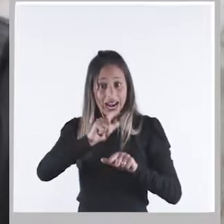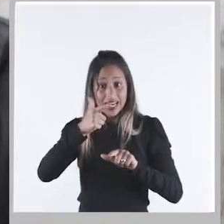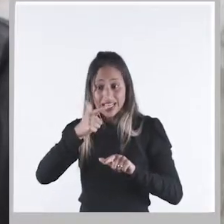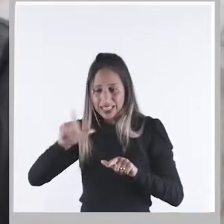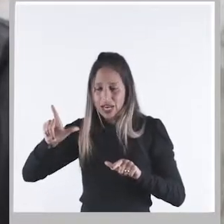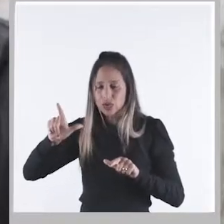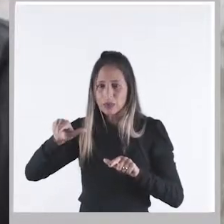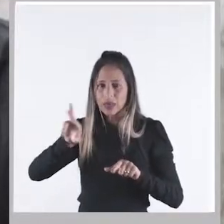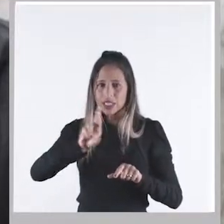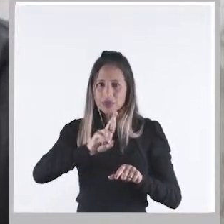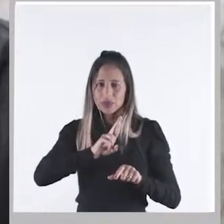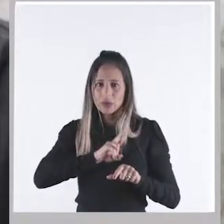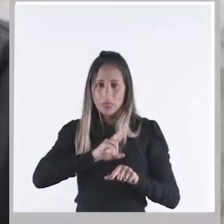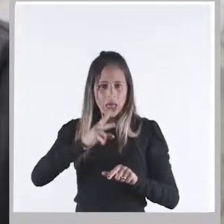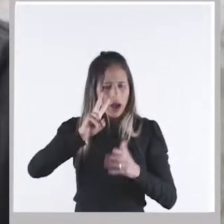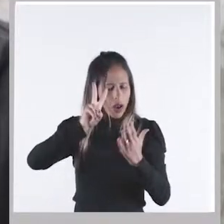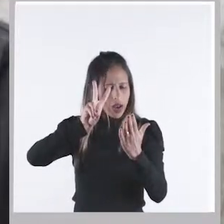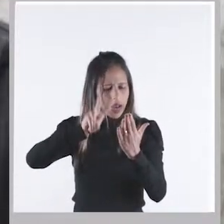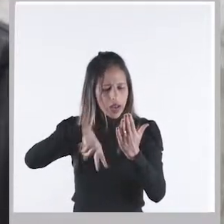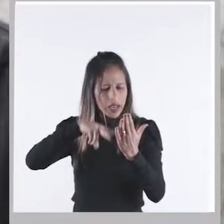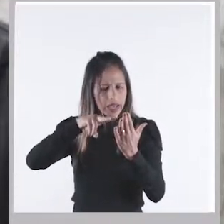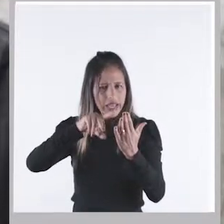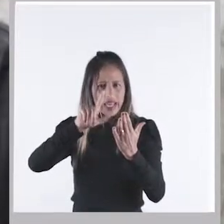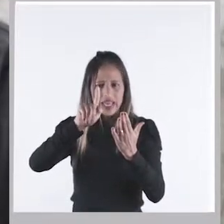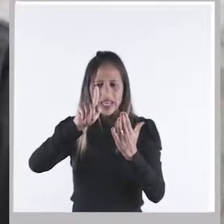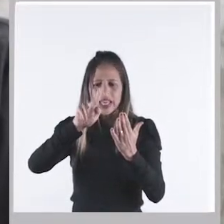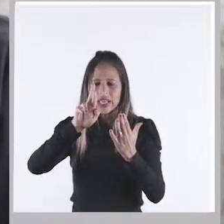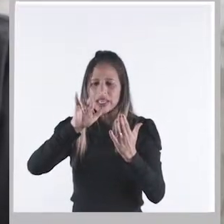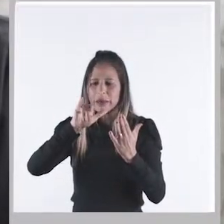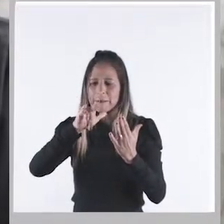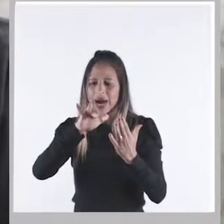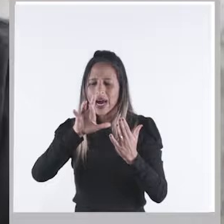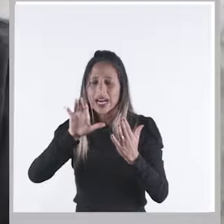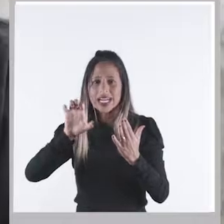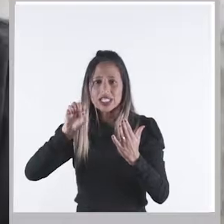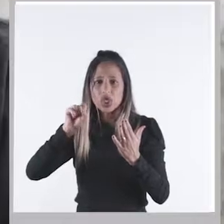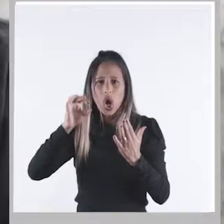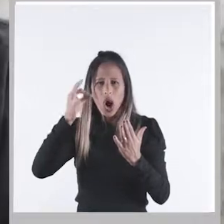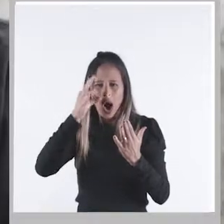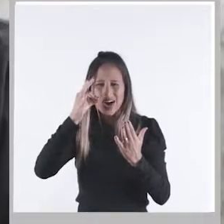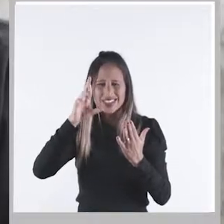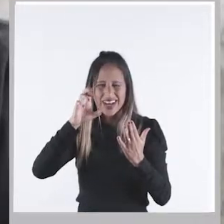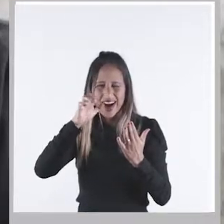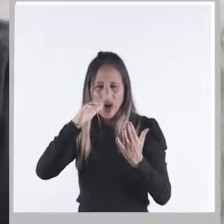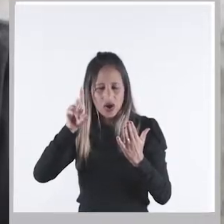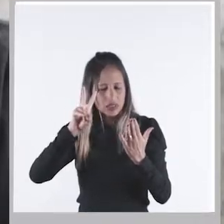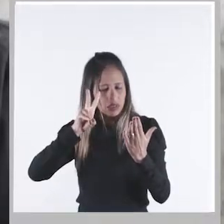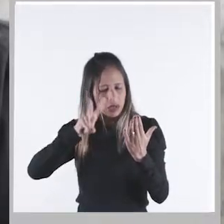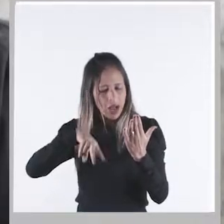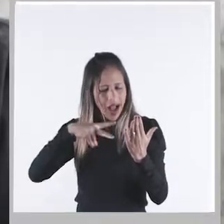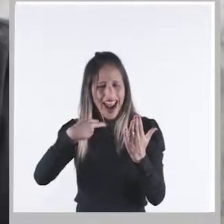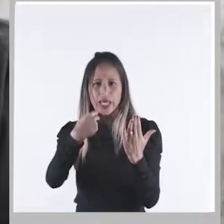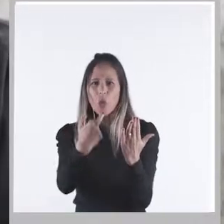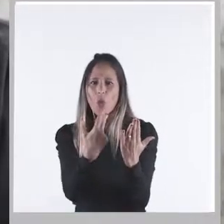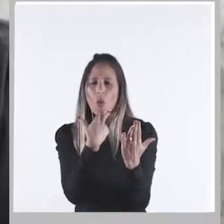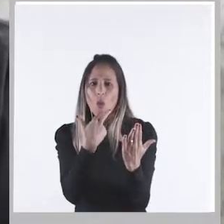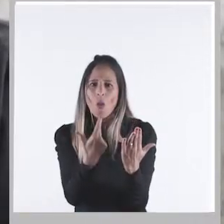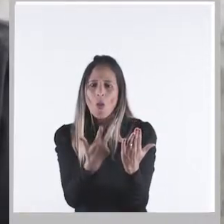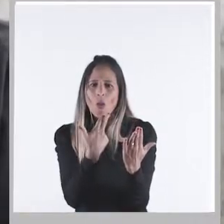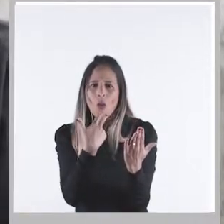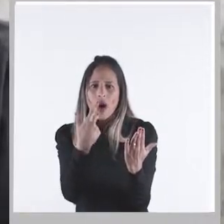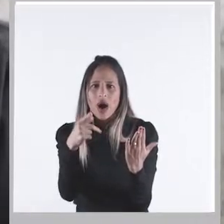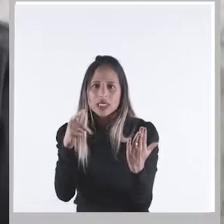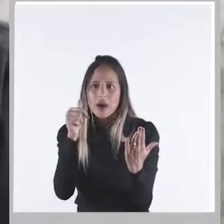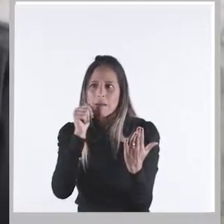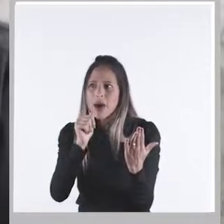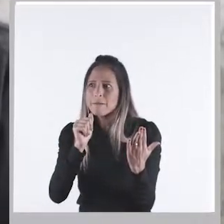li Guimarães Rosa pela primeira vez, foi um assombro, porque a linguagem dele era a minha